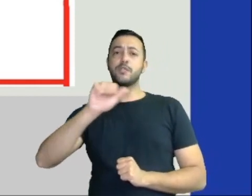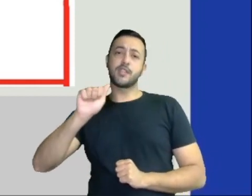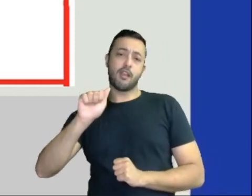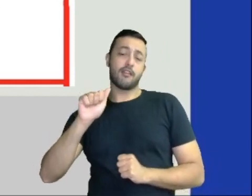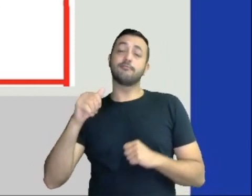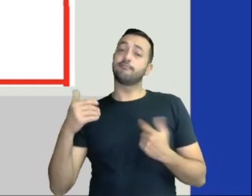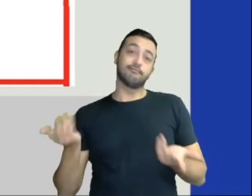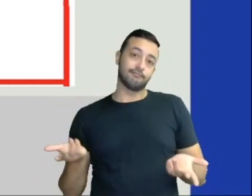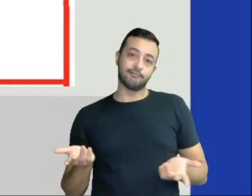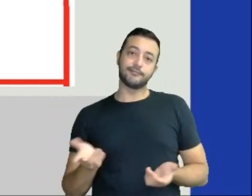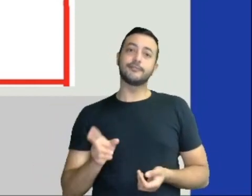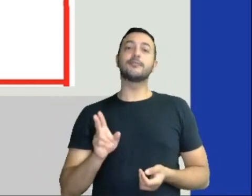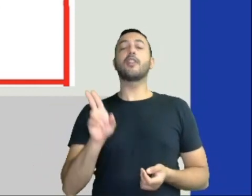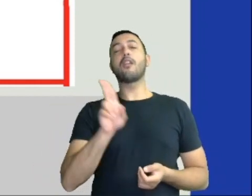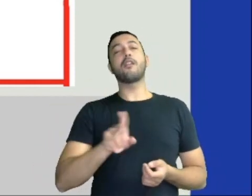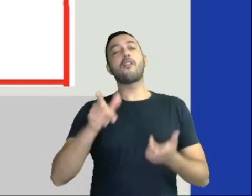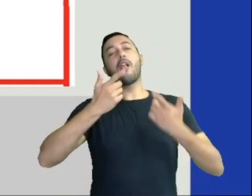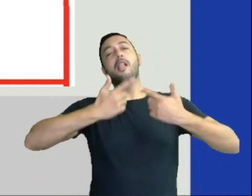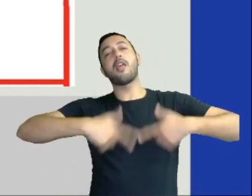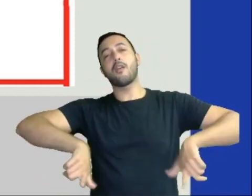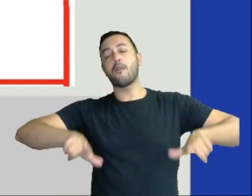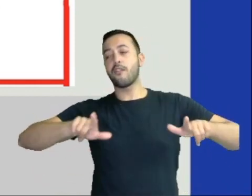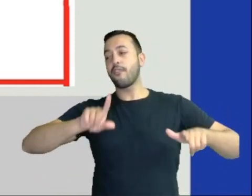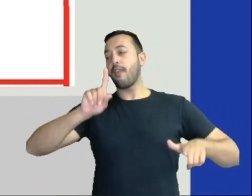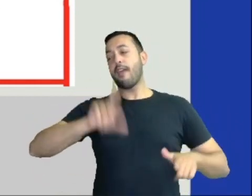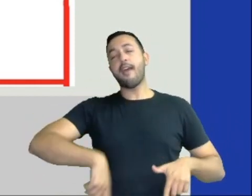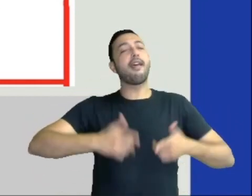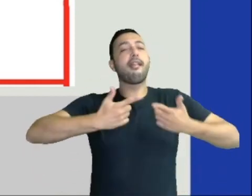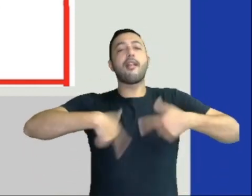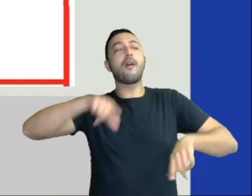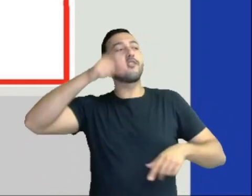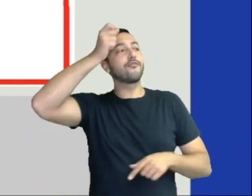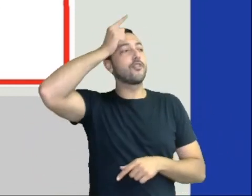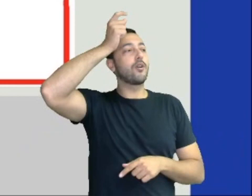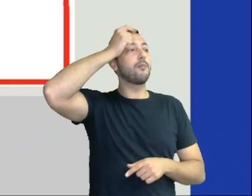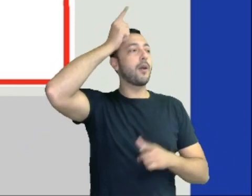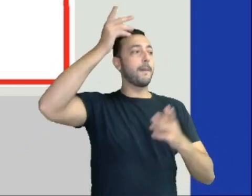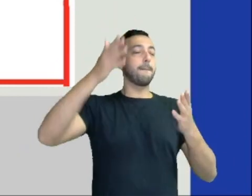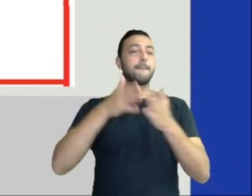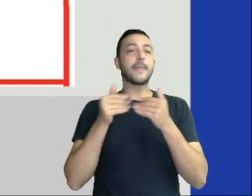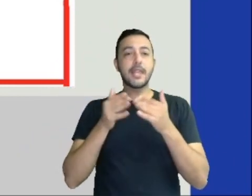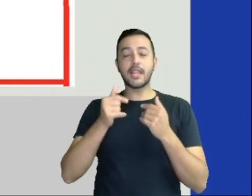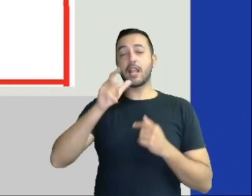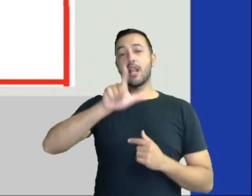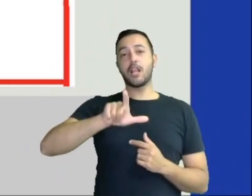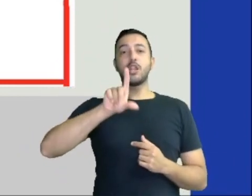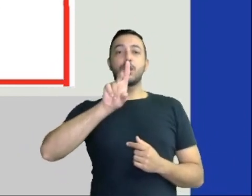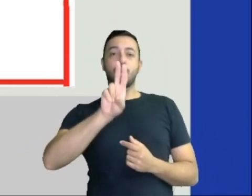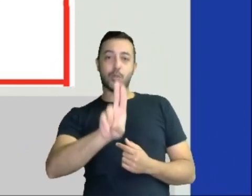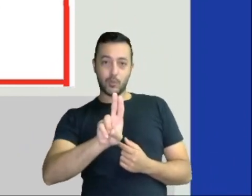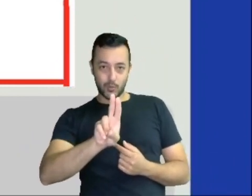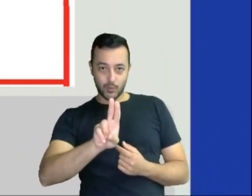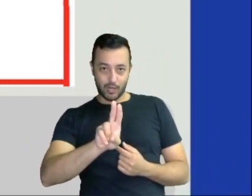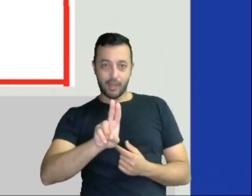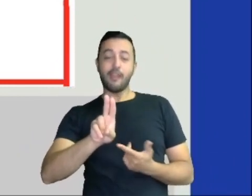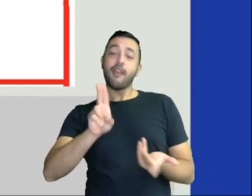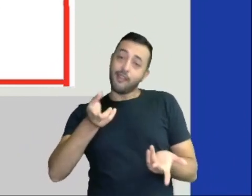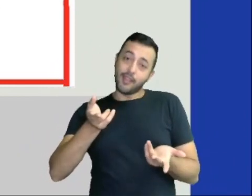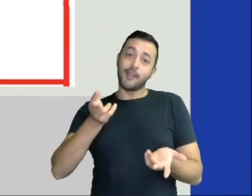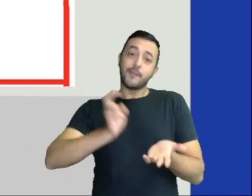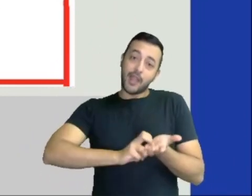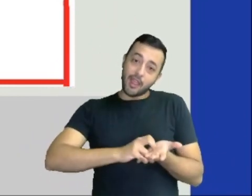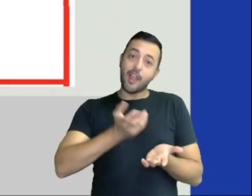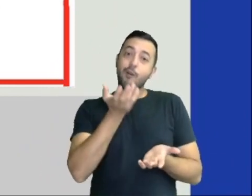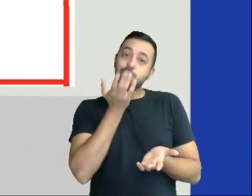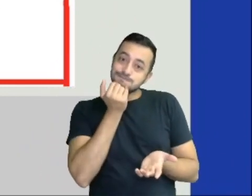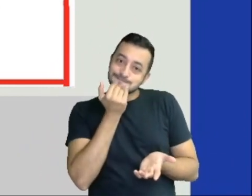Então ela usou de uma linguagem que a gente chama aqui de linguagem informal para pedir que a Lu né tomar seu